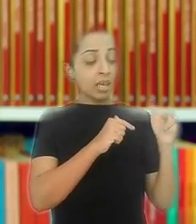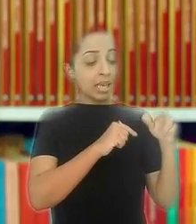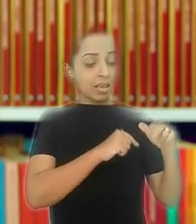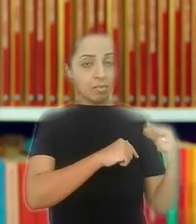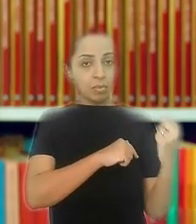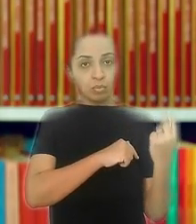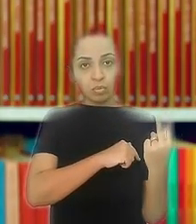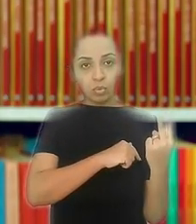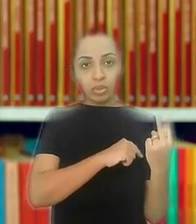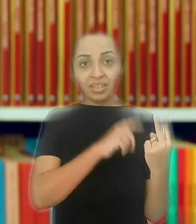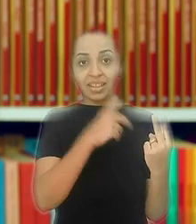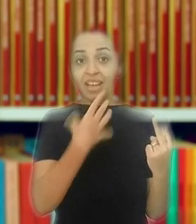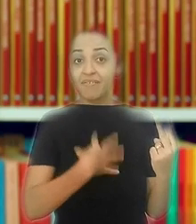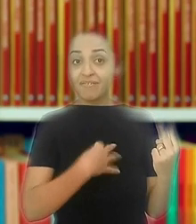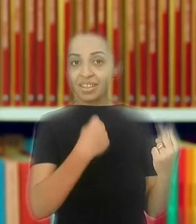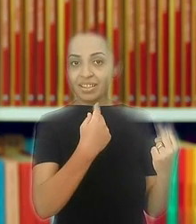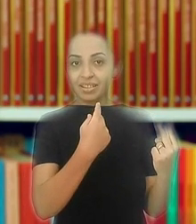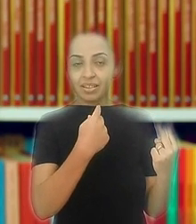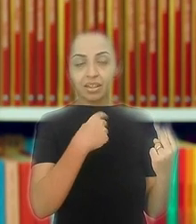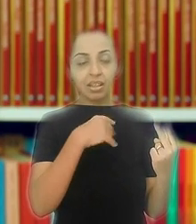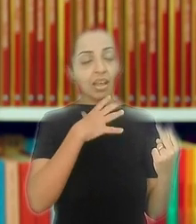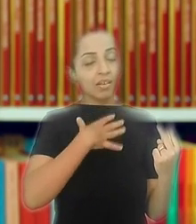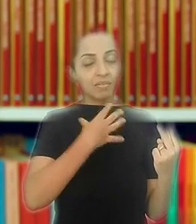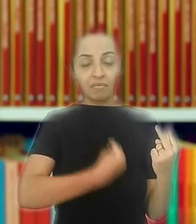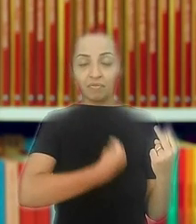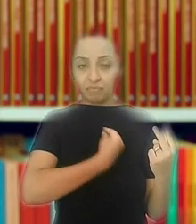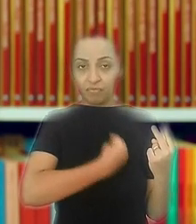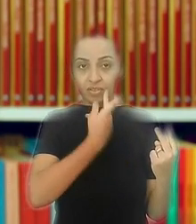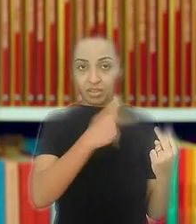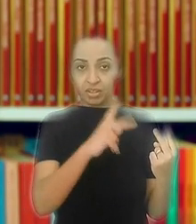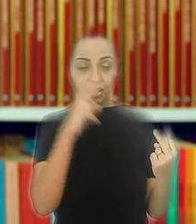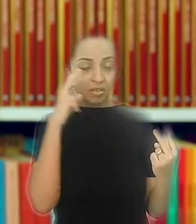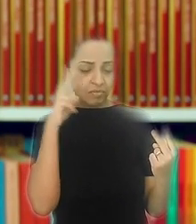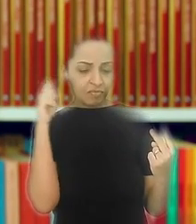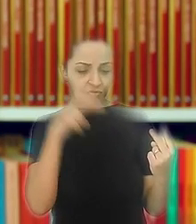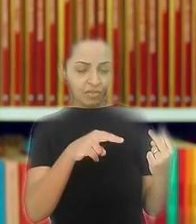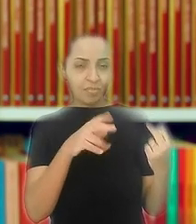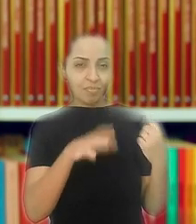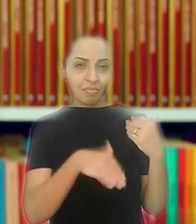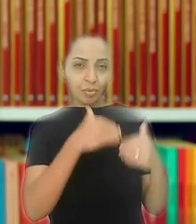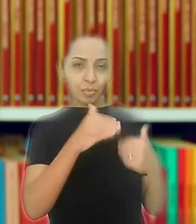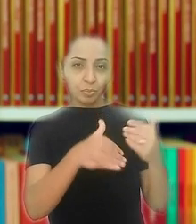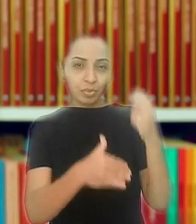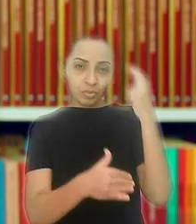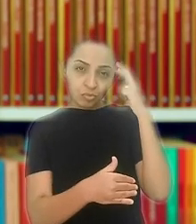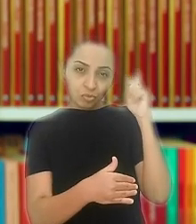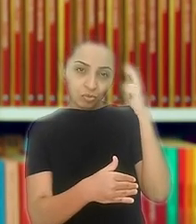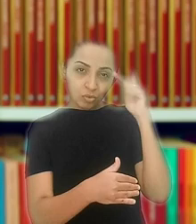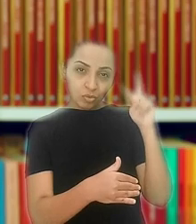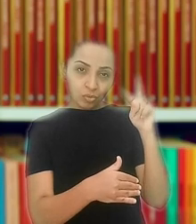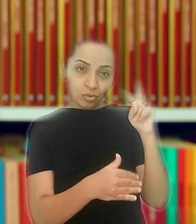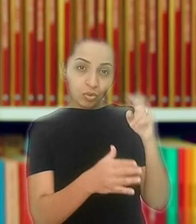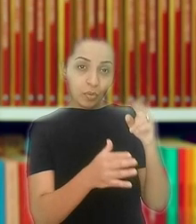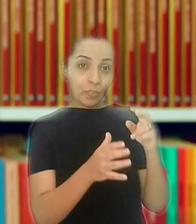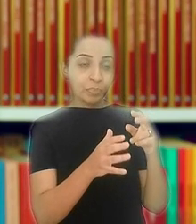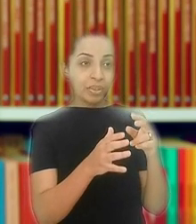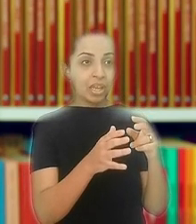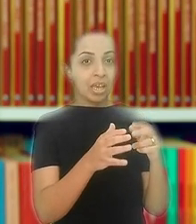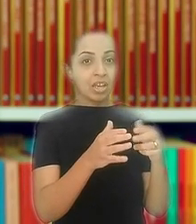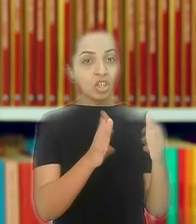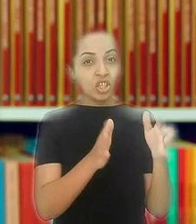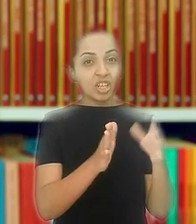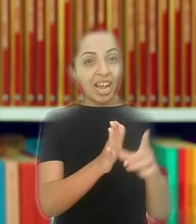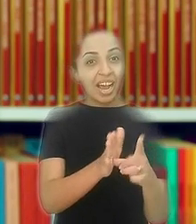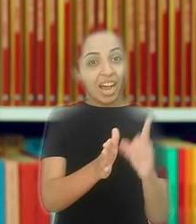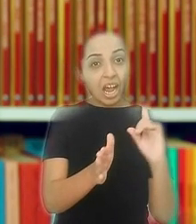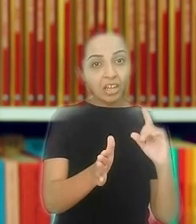dois irmãos e a gente vai acompanhando toda a formação desse sujeito durante o período Pré segunda